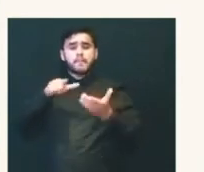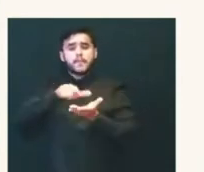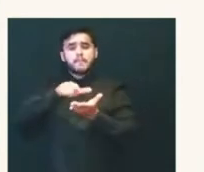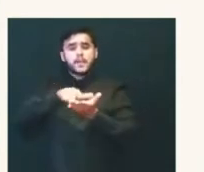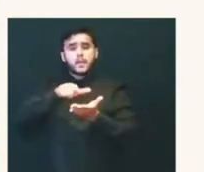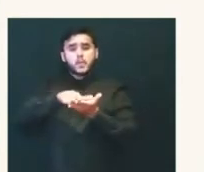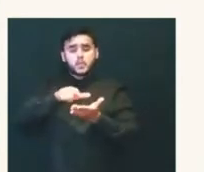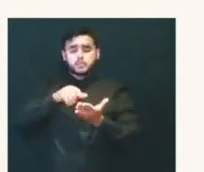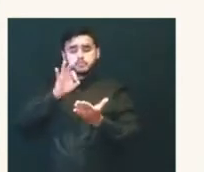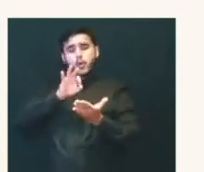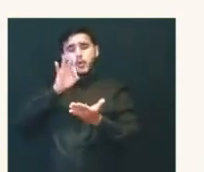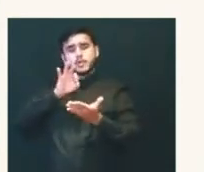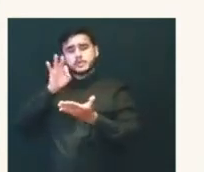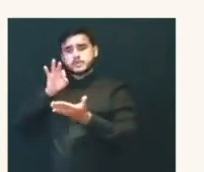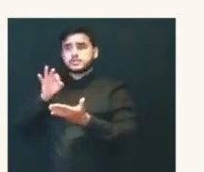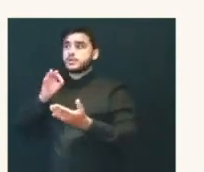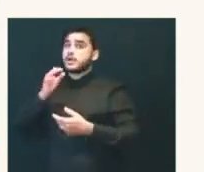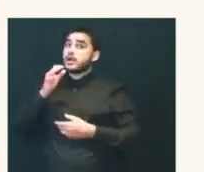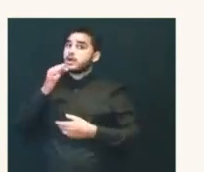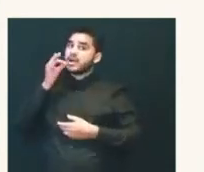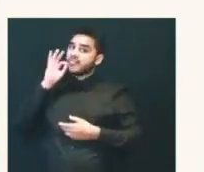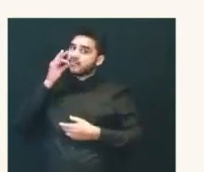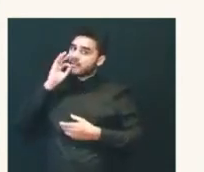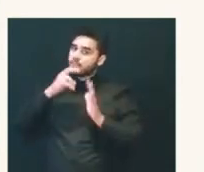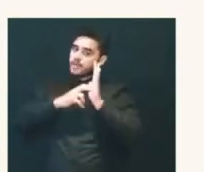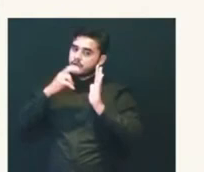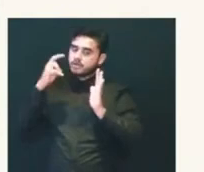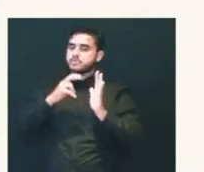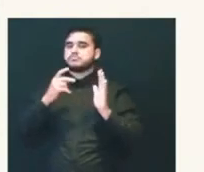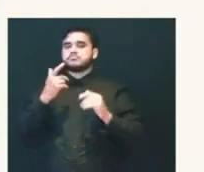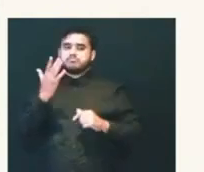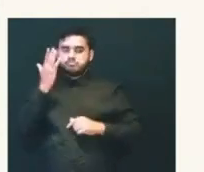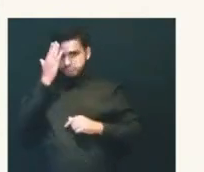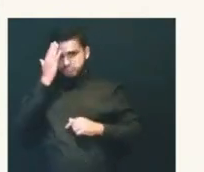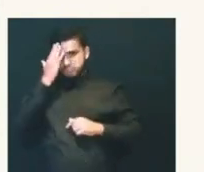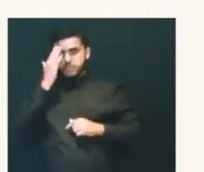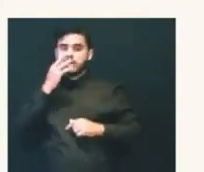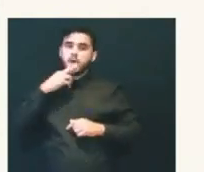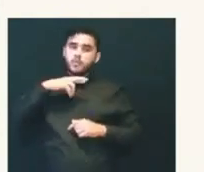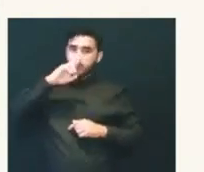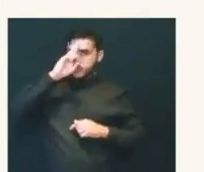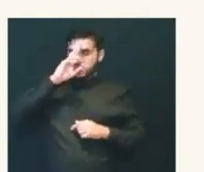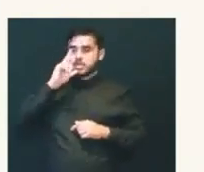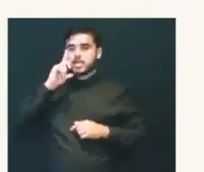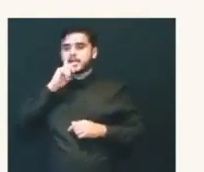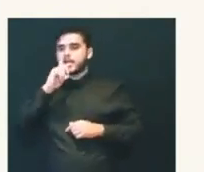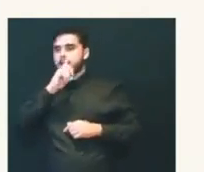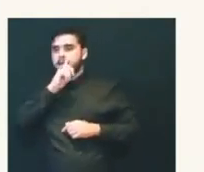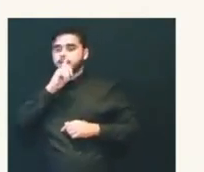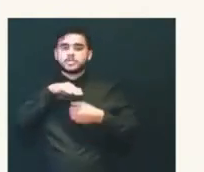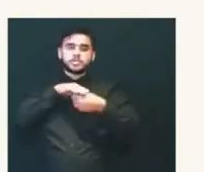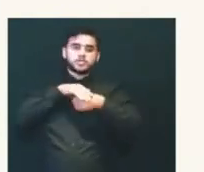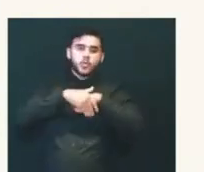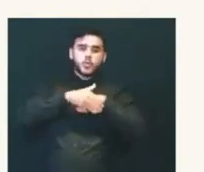casa. Coloque realmente café da manhã, almoços, lanches, coloque o jantar, coloca a ceia e vai